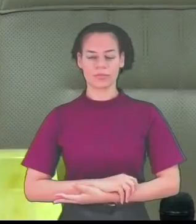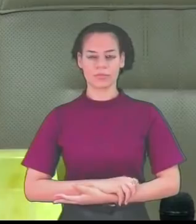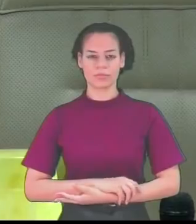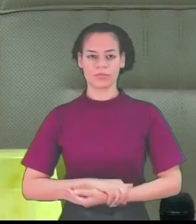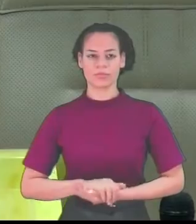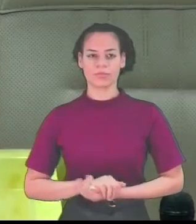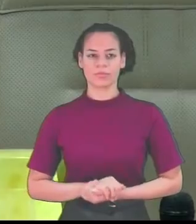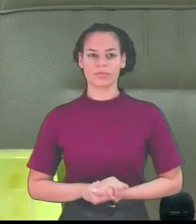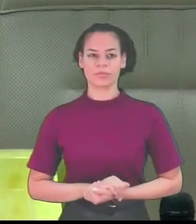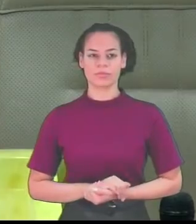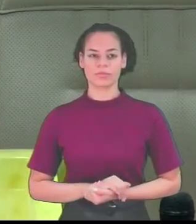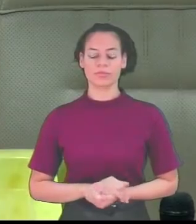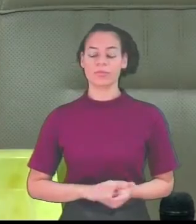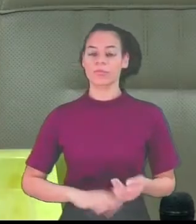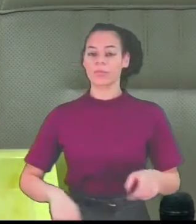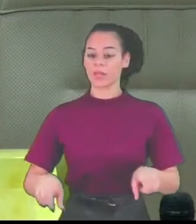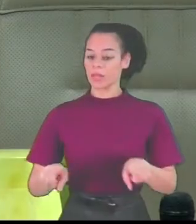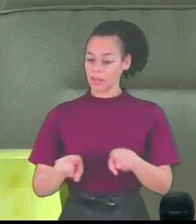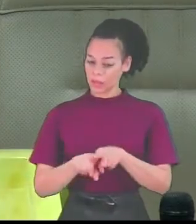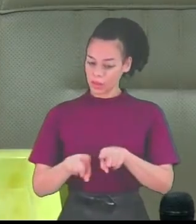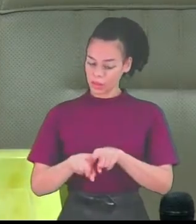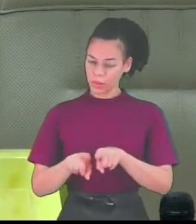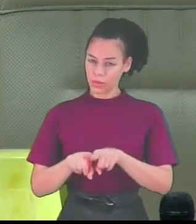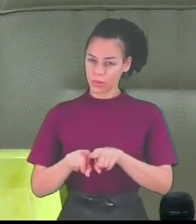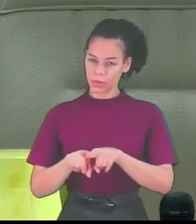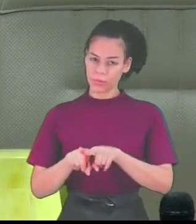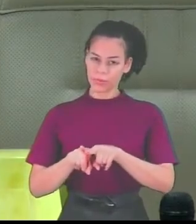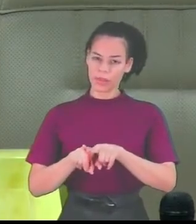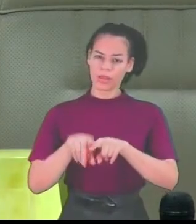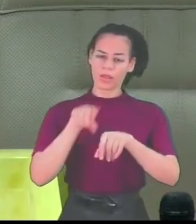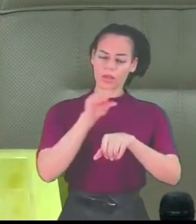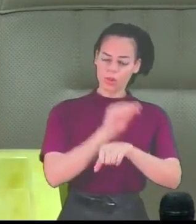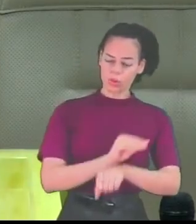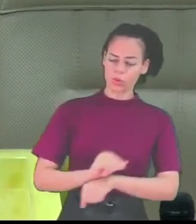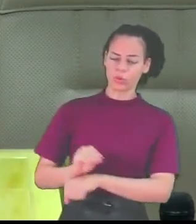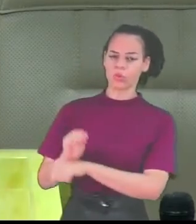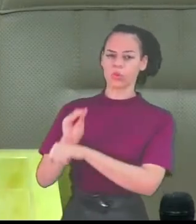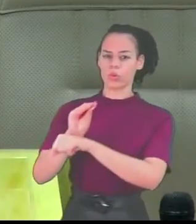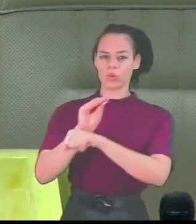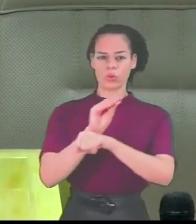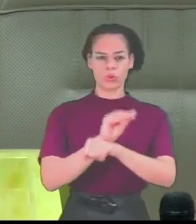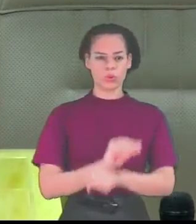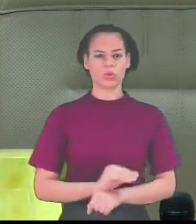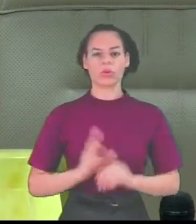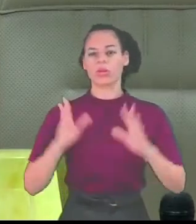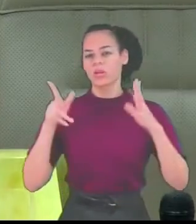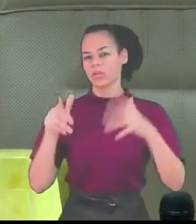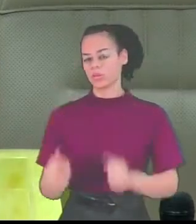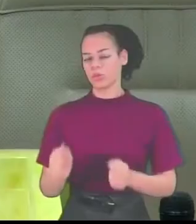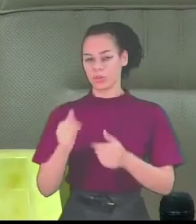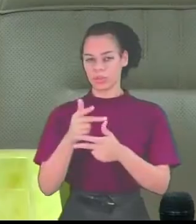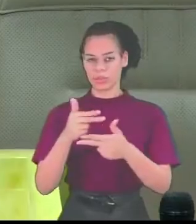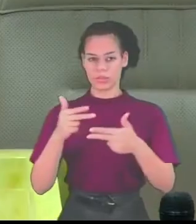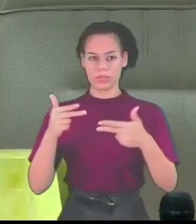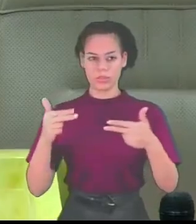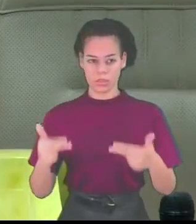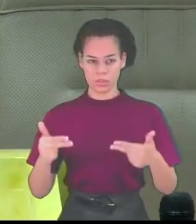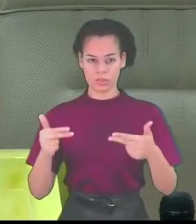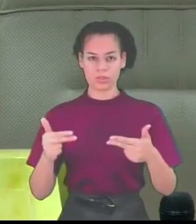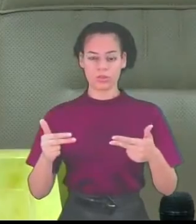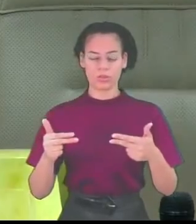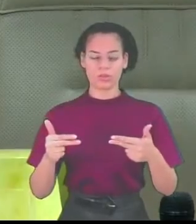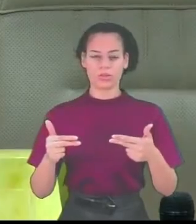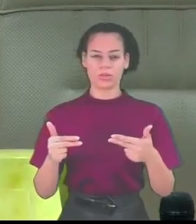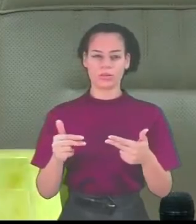e ele também é sustentador de todas as coisas pela palavra do